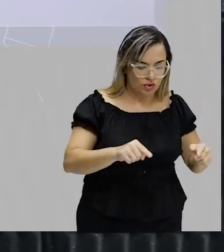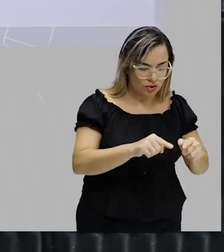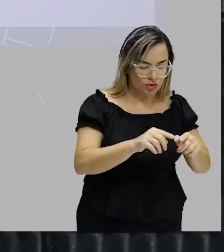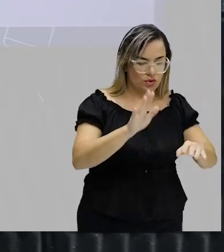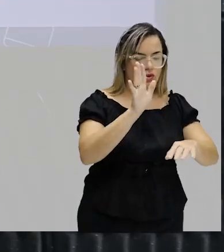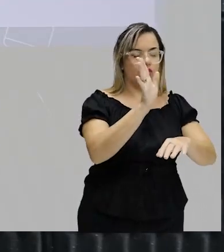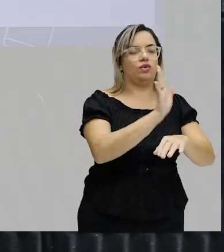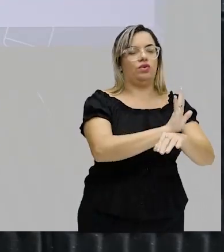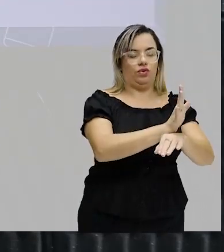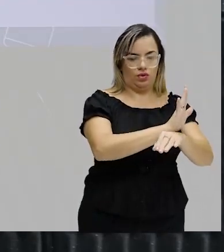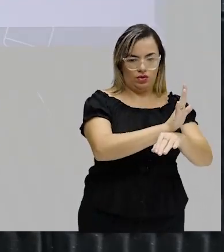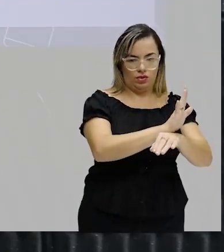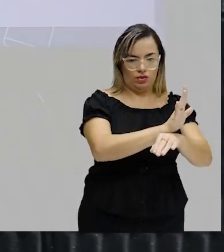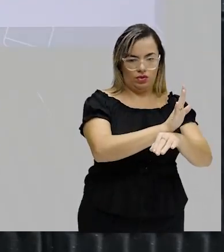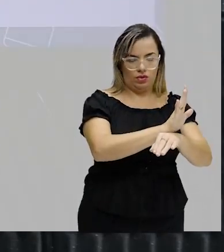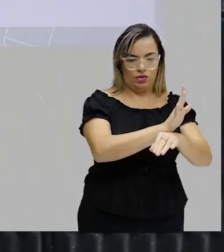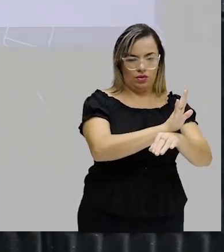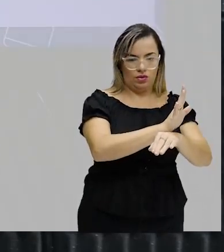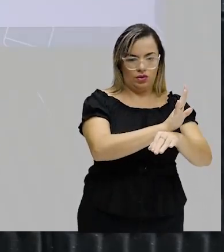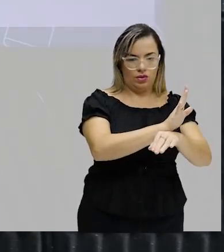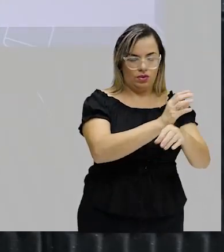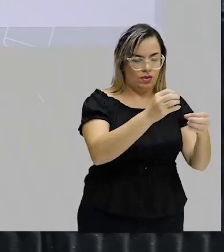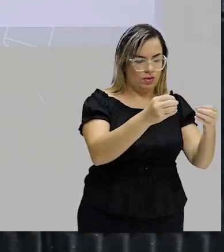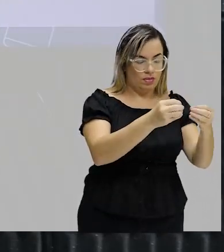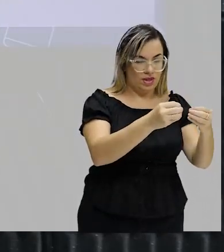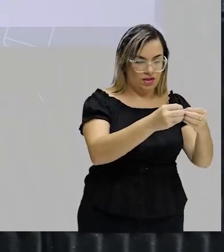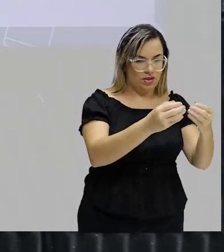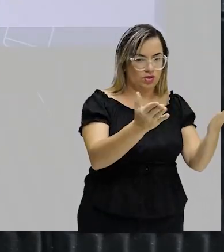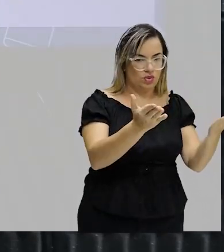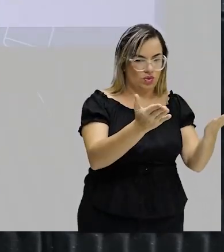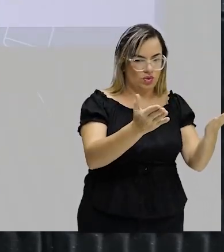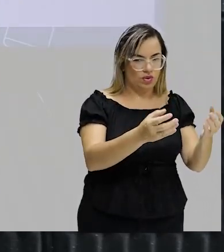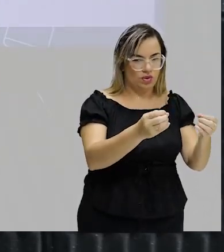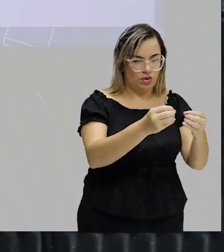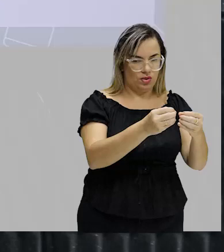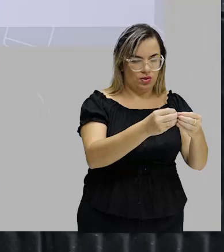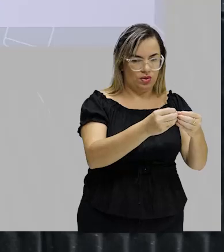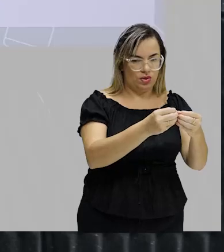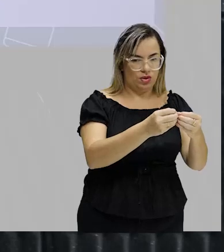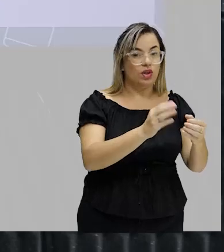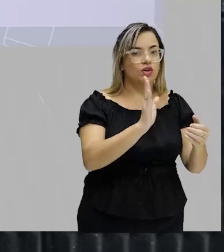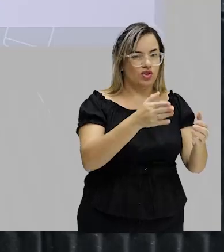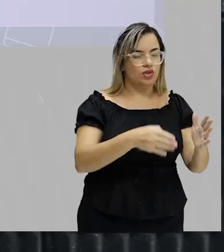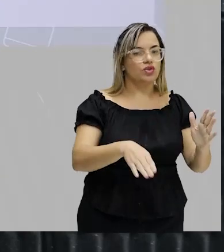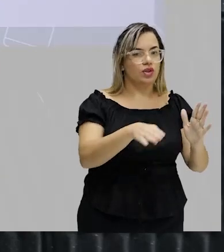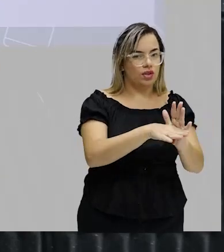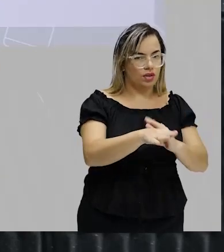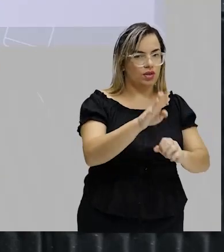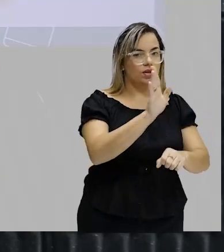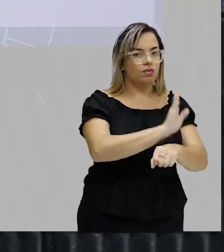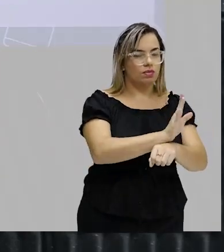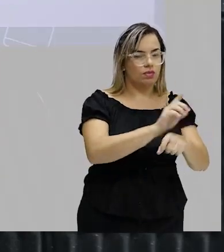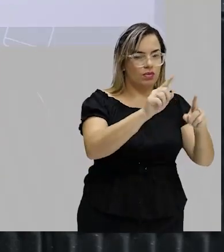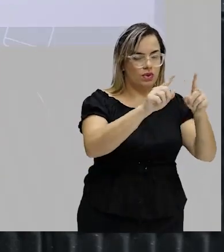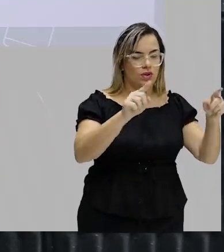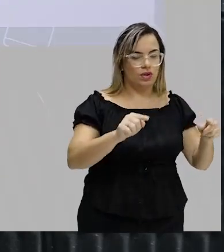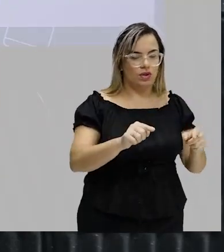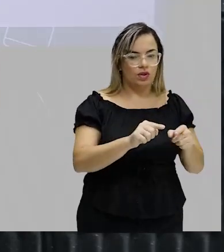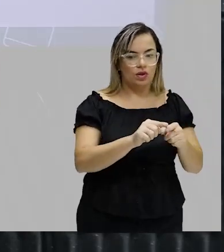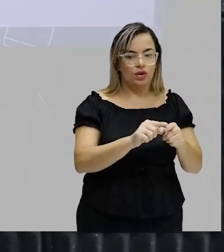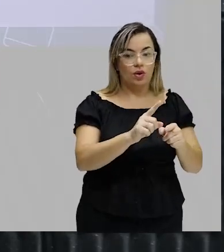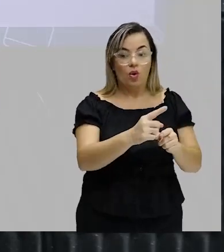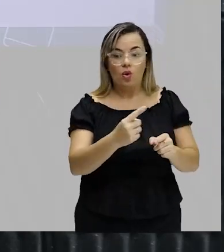ação que estamos falando mais próximas do presente. A ação passada também, porque nós já chegamos no cinema. O filme